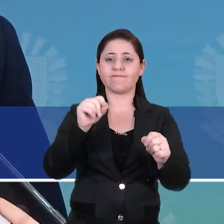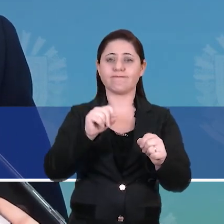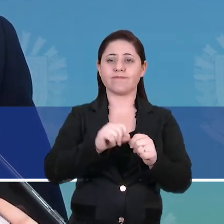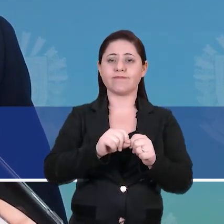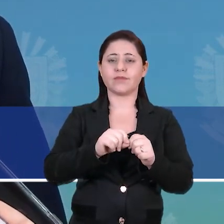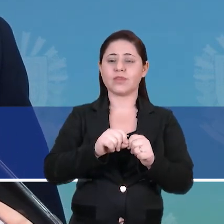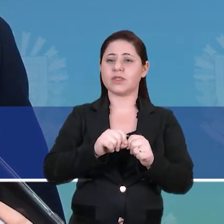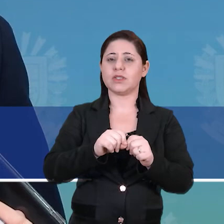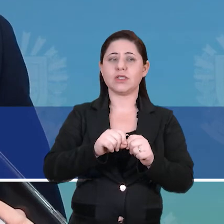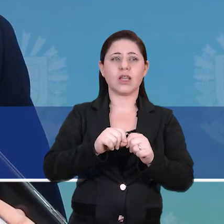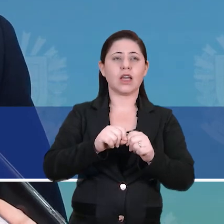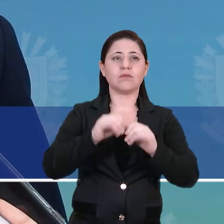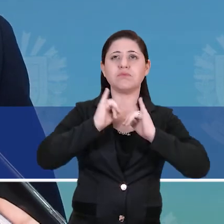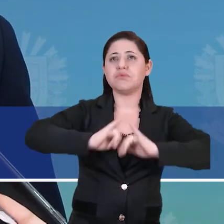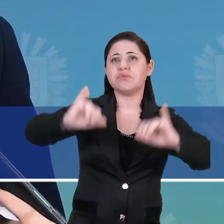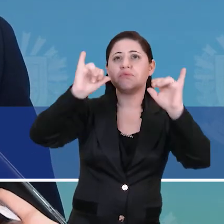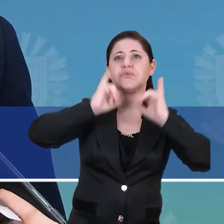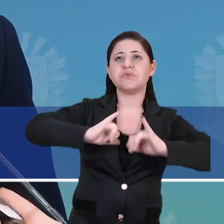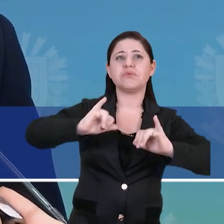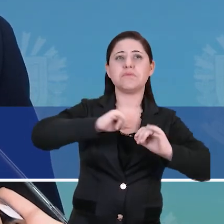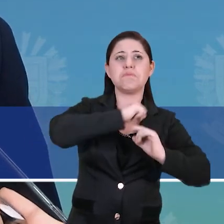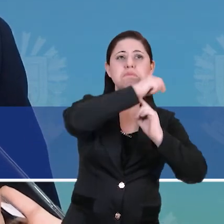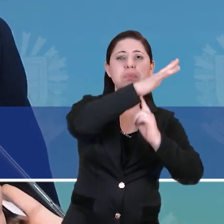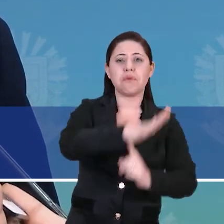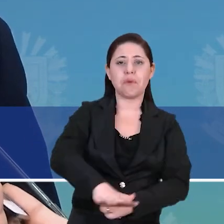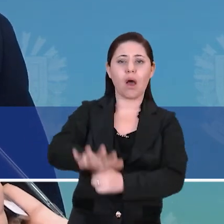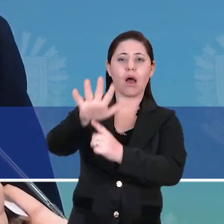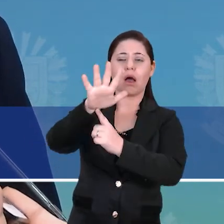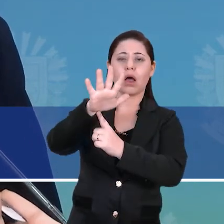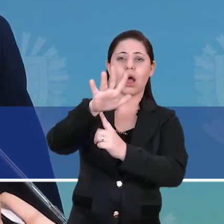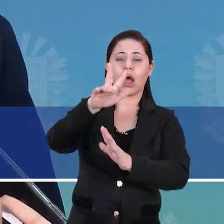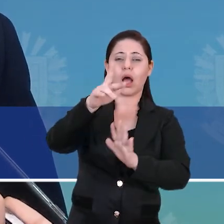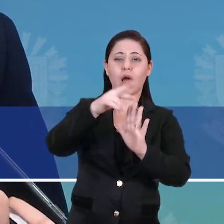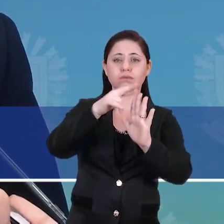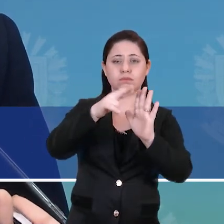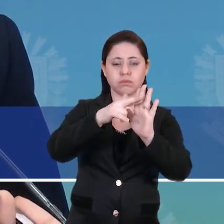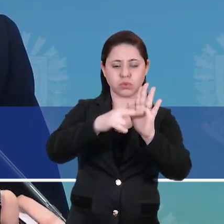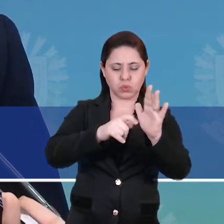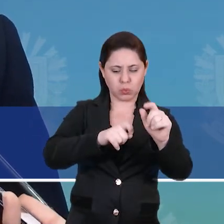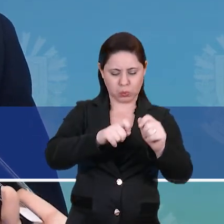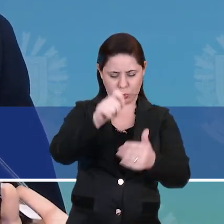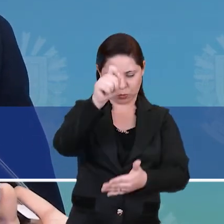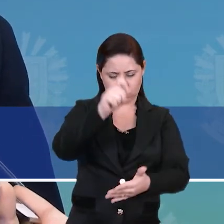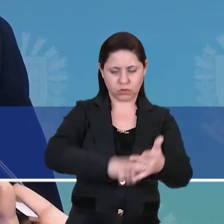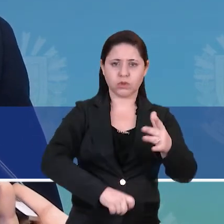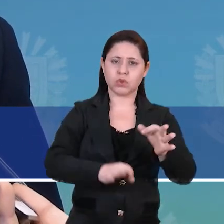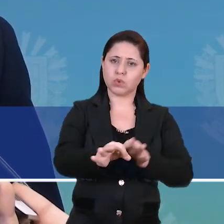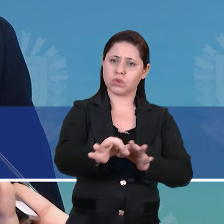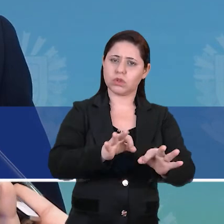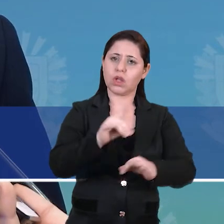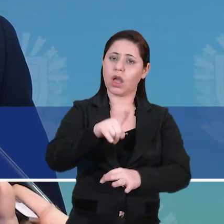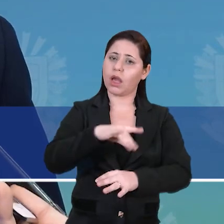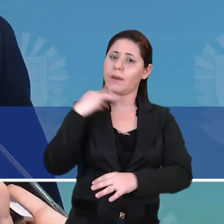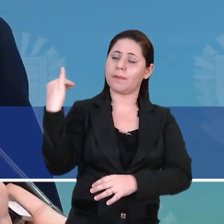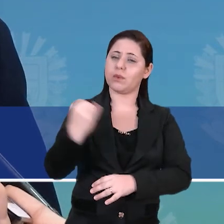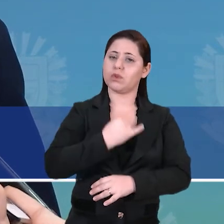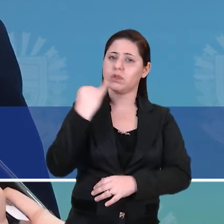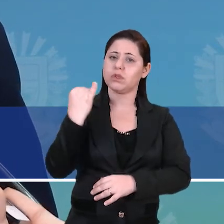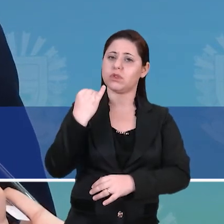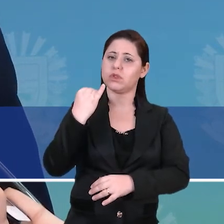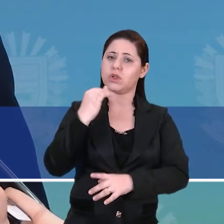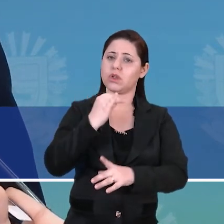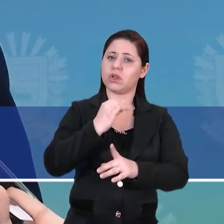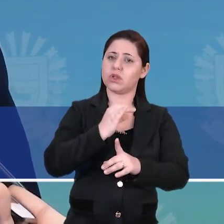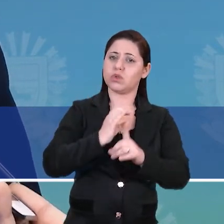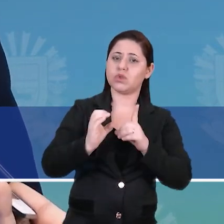novembro, fazer um ato para marcar e divulgar essa regulamentação, que é muito importante